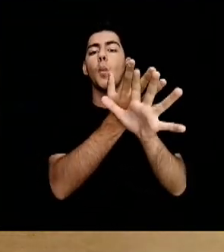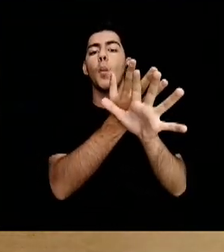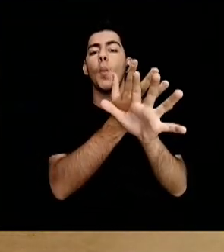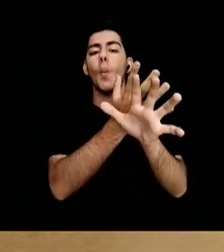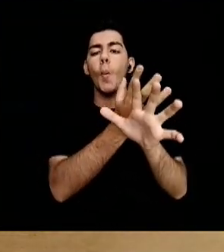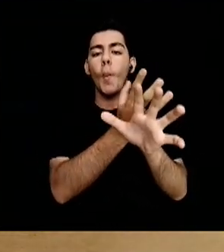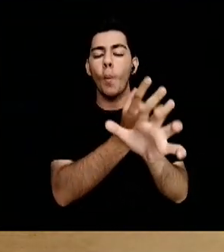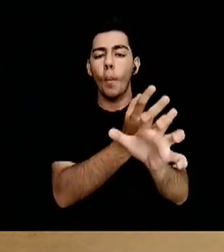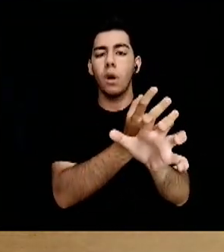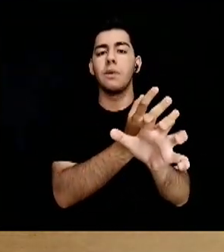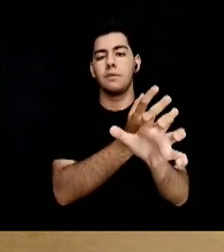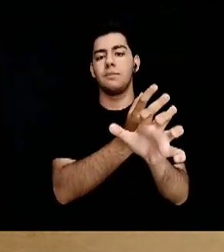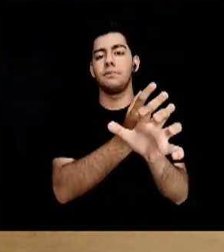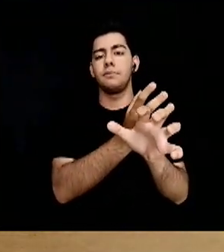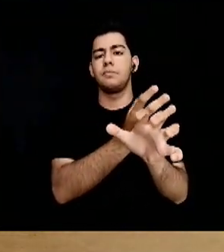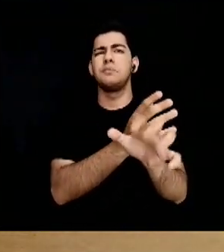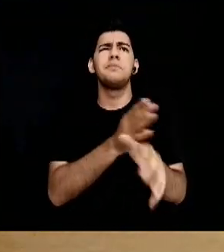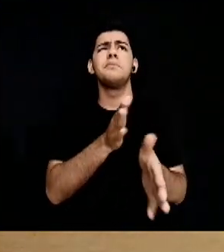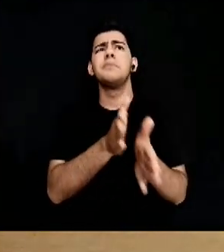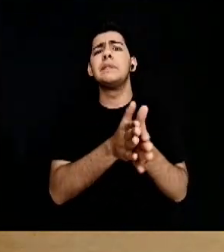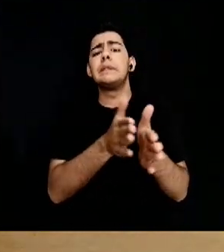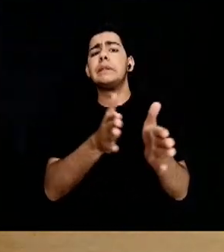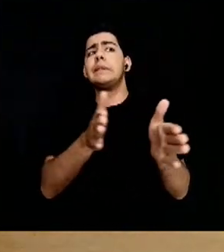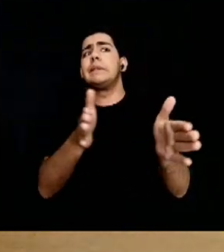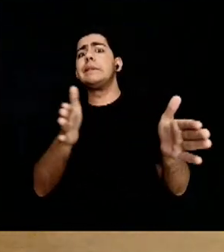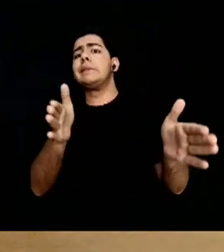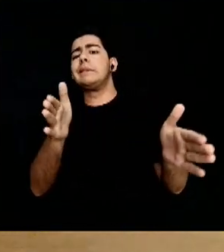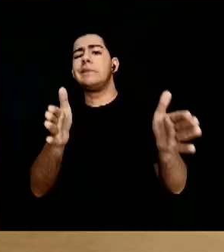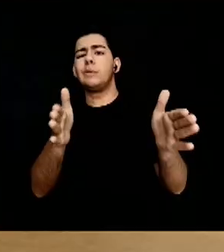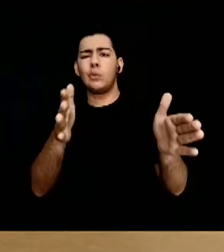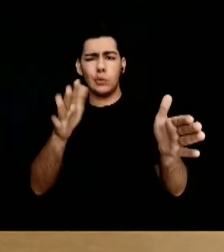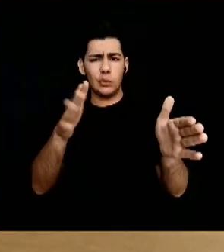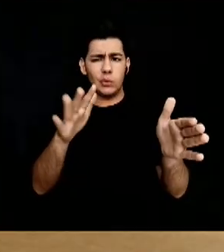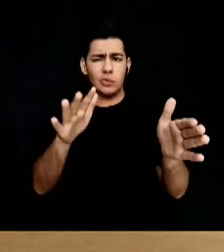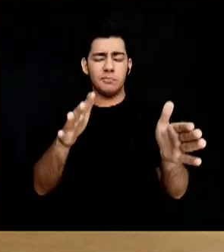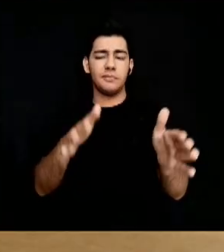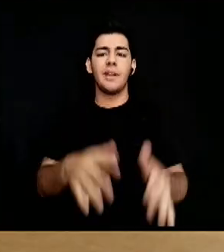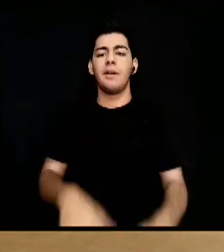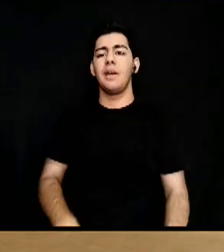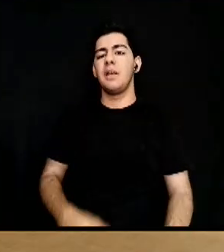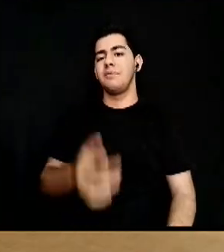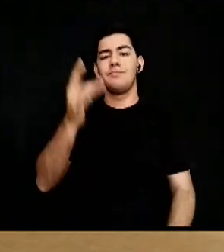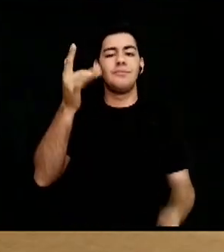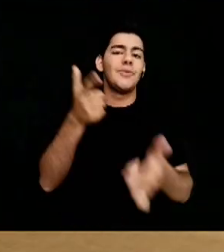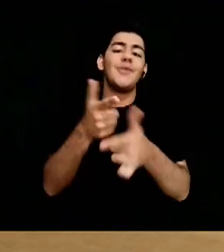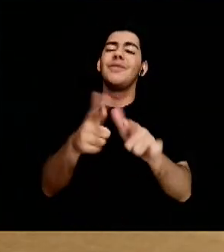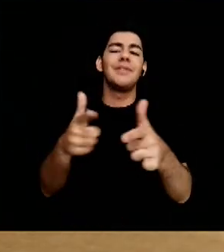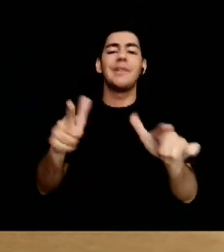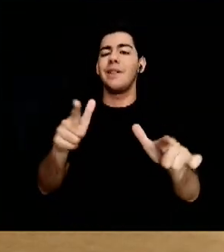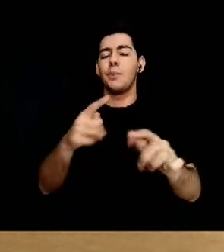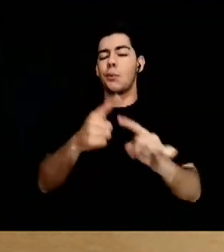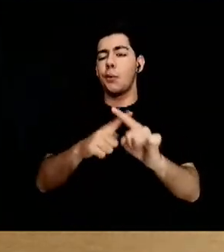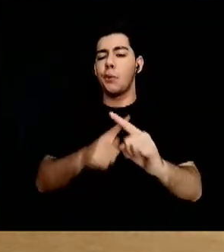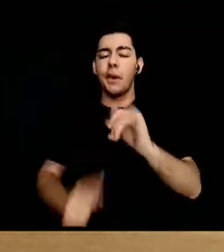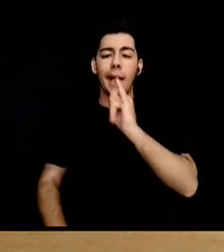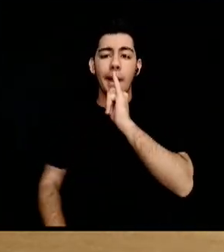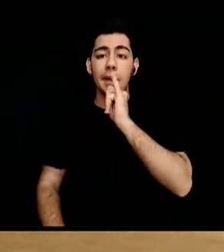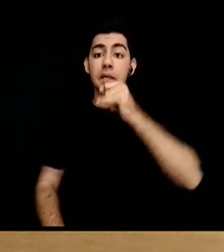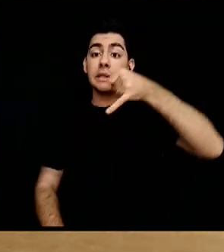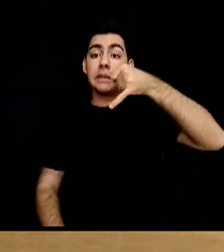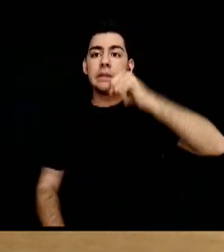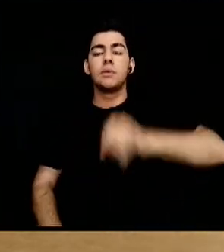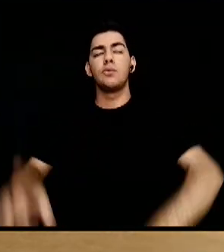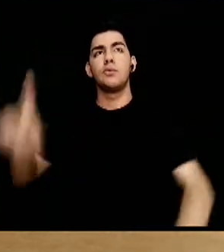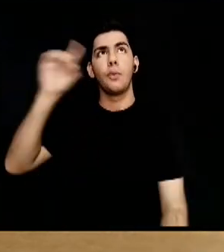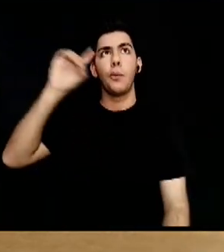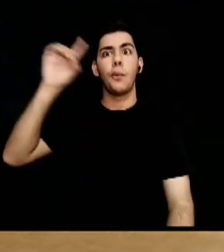durar? Não tem como saber, né? Porque, né, se chover todo dia, o ano